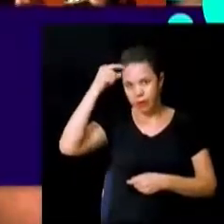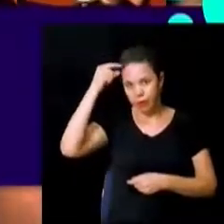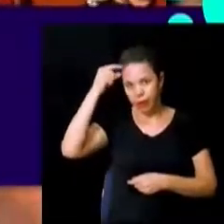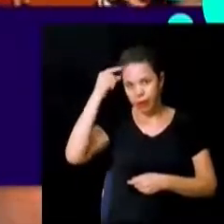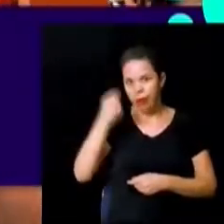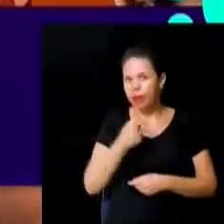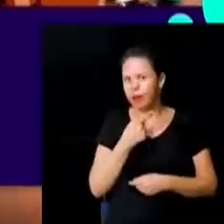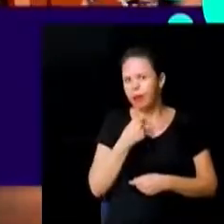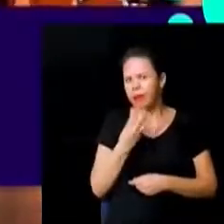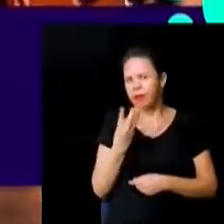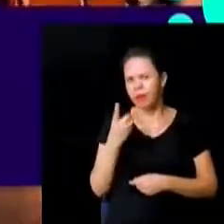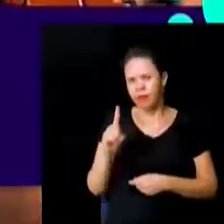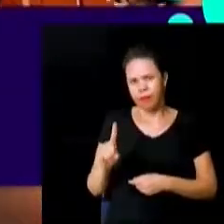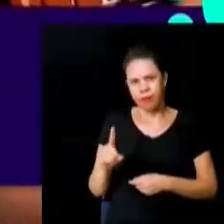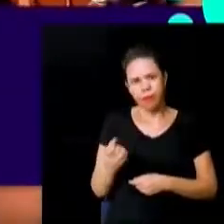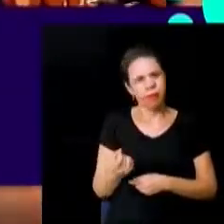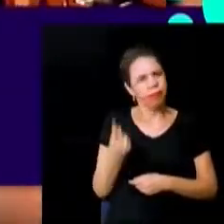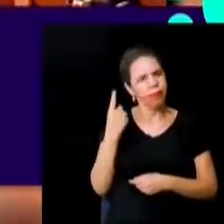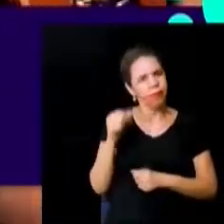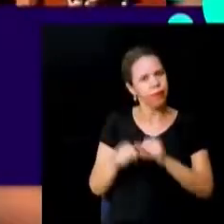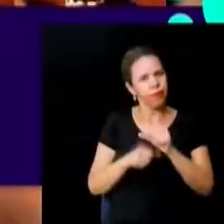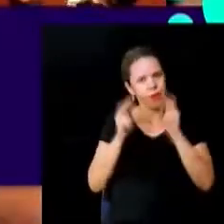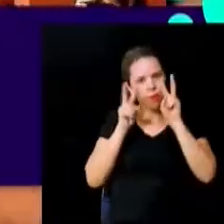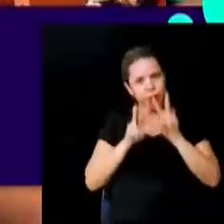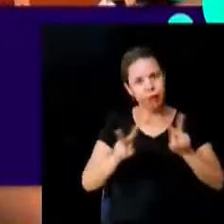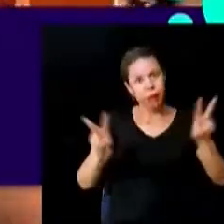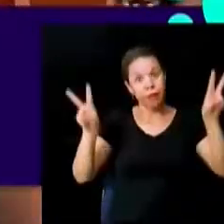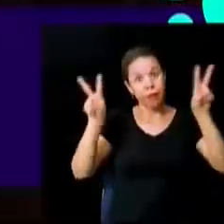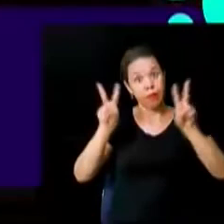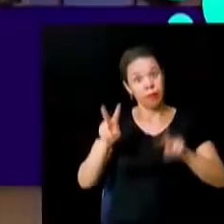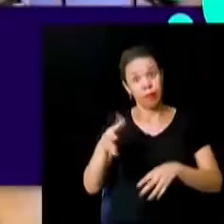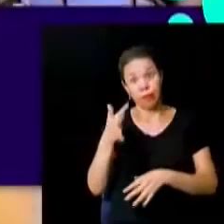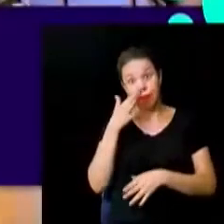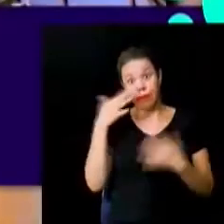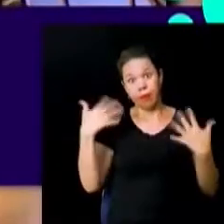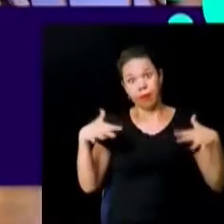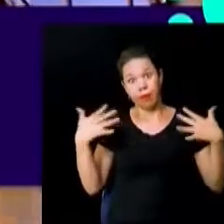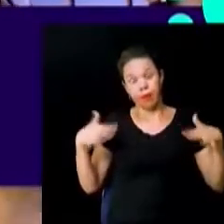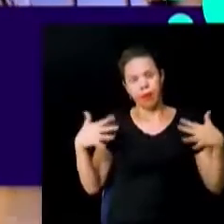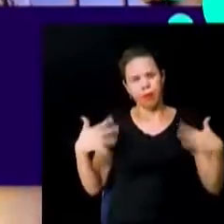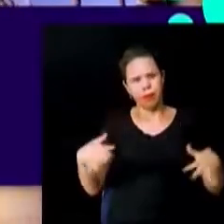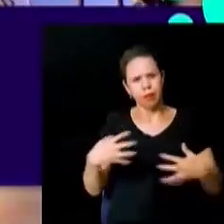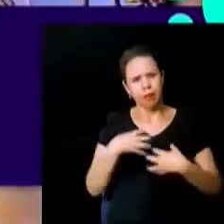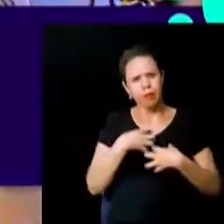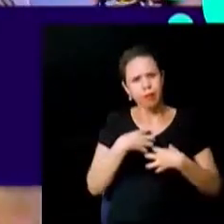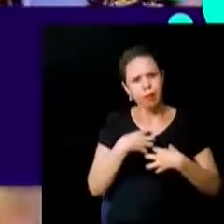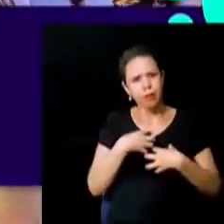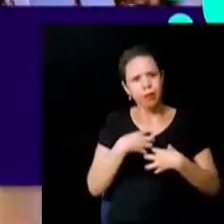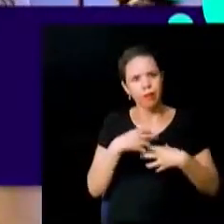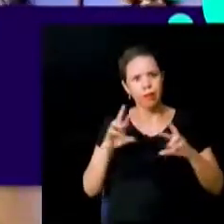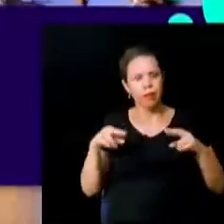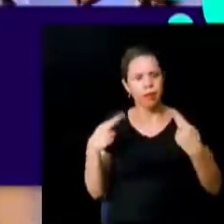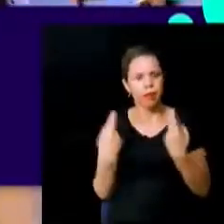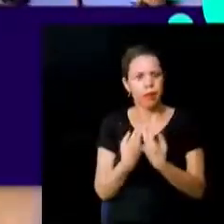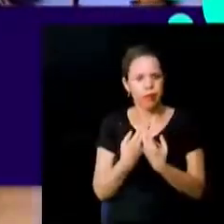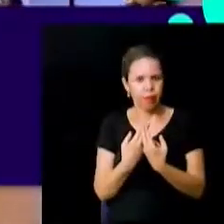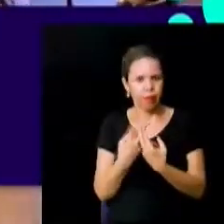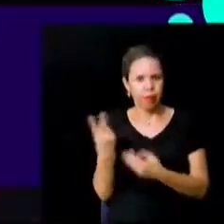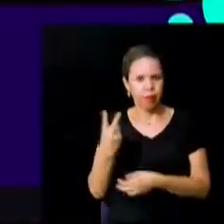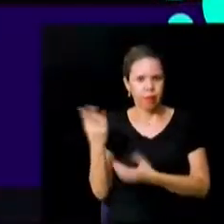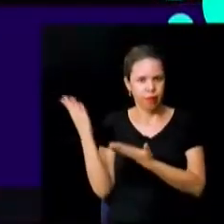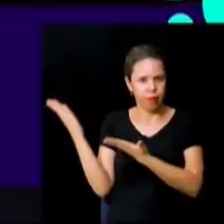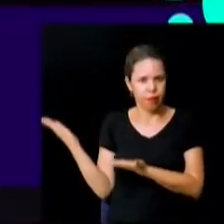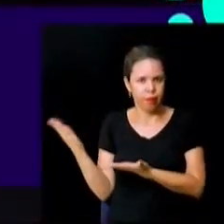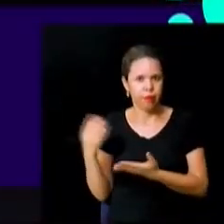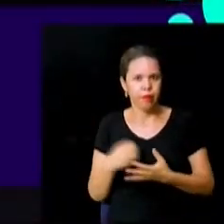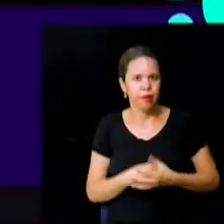projeção mapeada 3D, que causa um impacto visual impressionante e uma imersão fantástica no reino de Simba e de Mufasa.